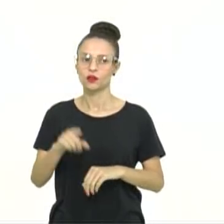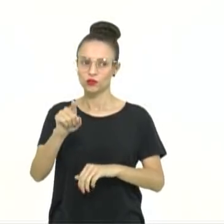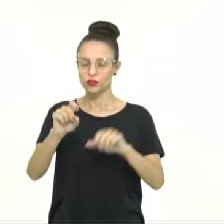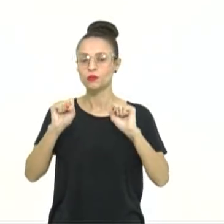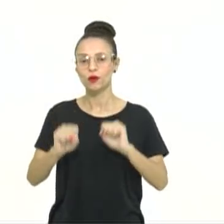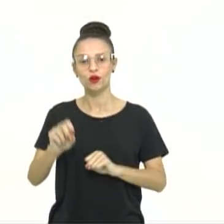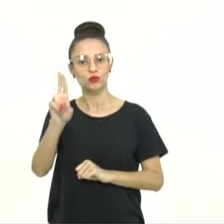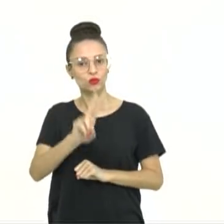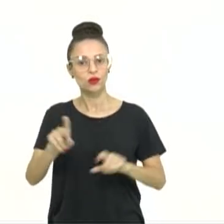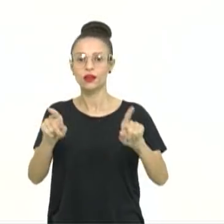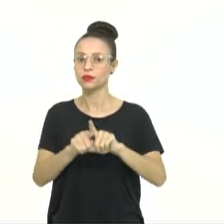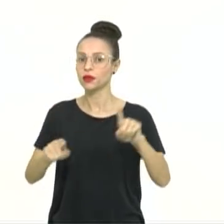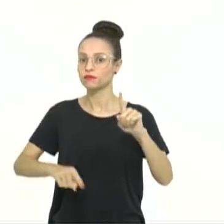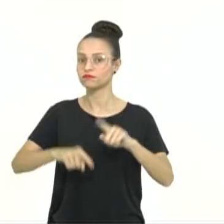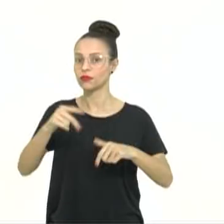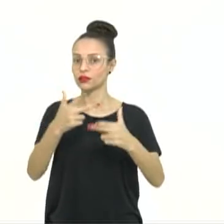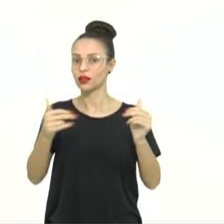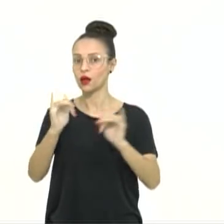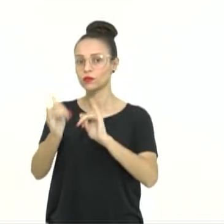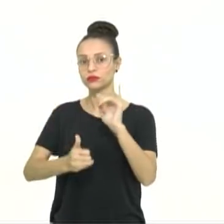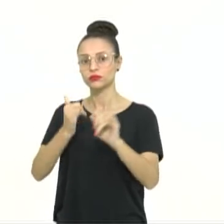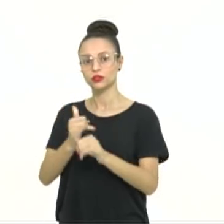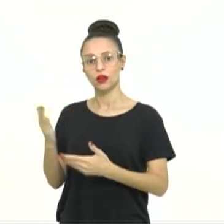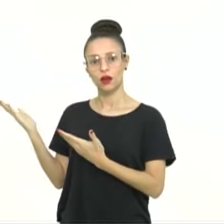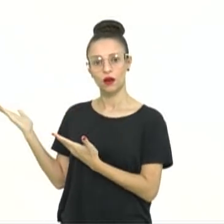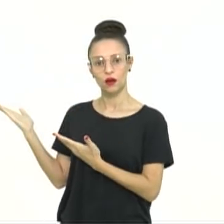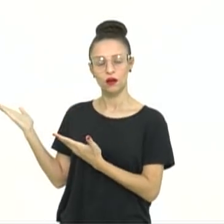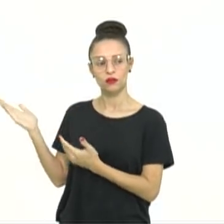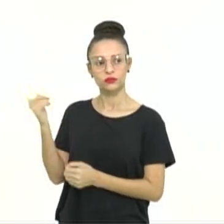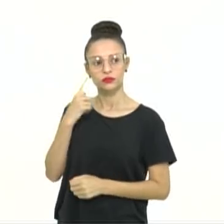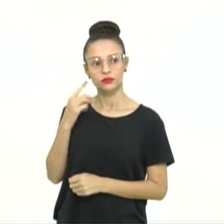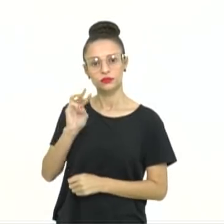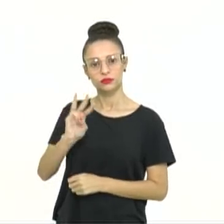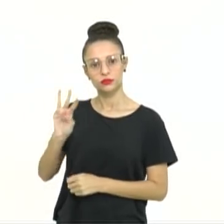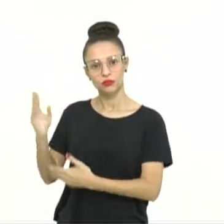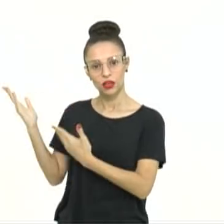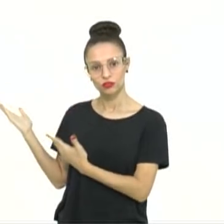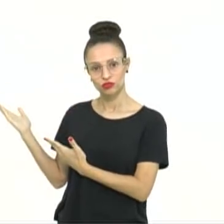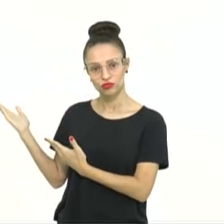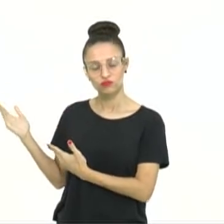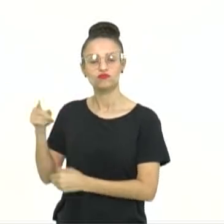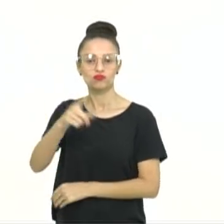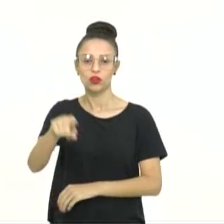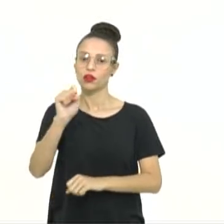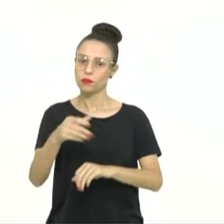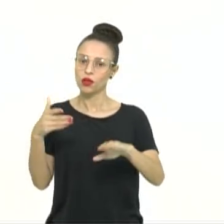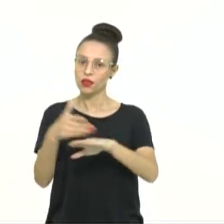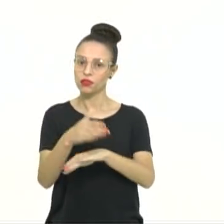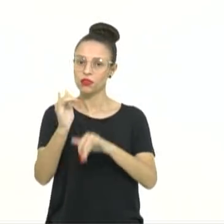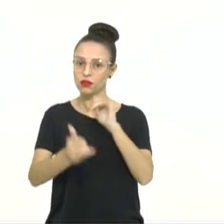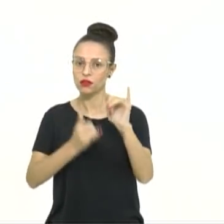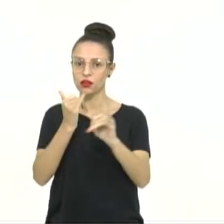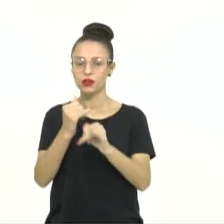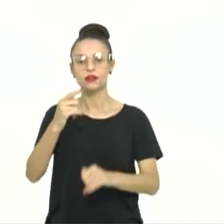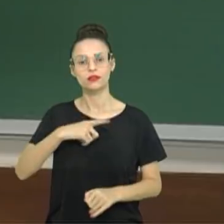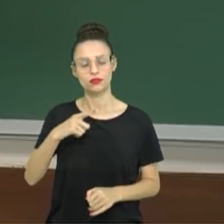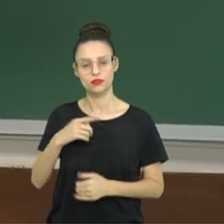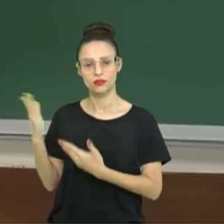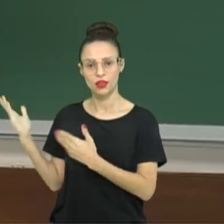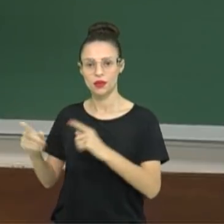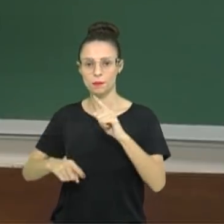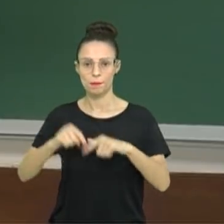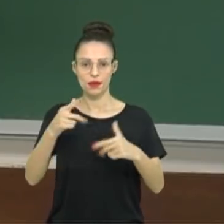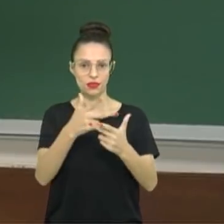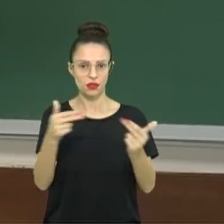usar uma ferramenta online se quiser. Nós temos aqui um endereço eletrônico que você acessando aqui, você vai ter o